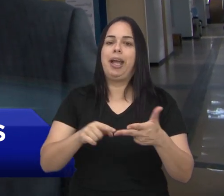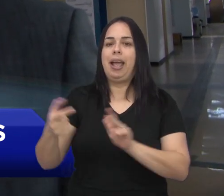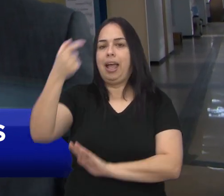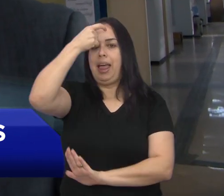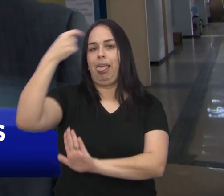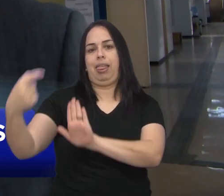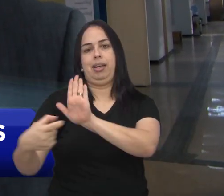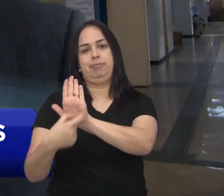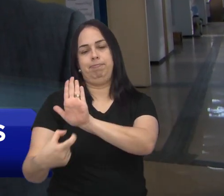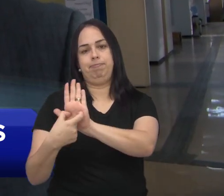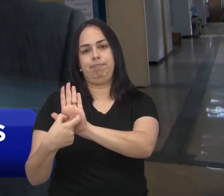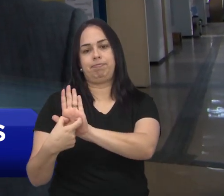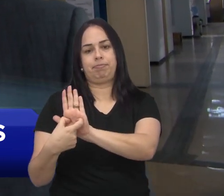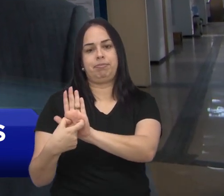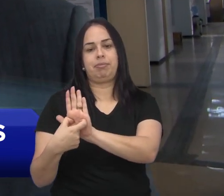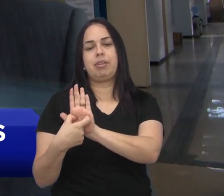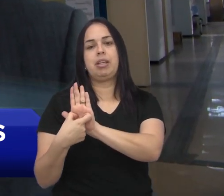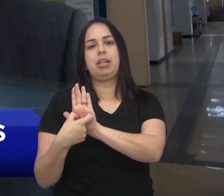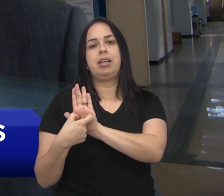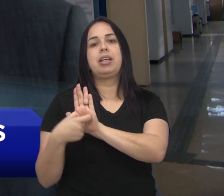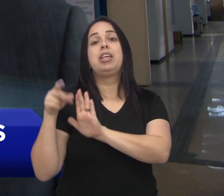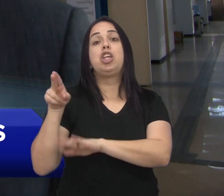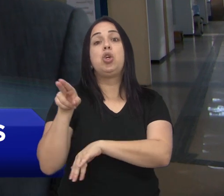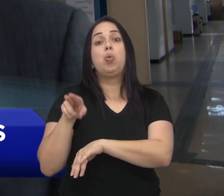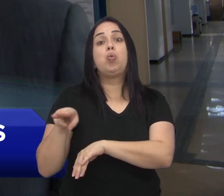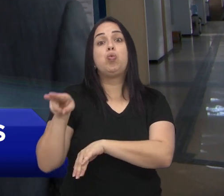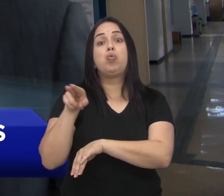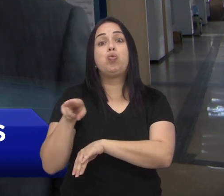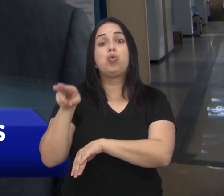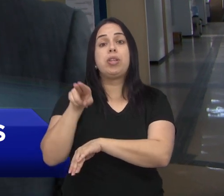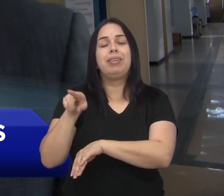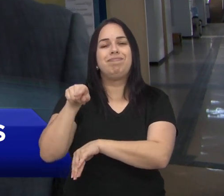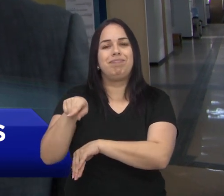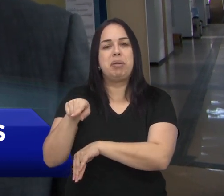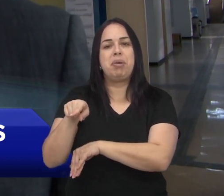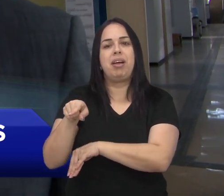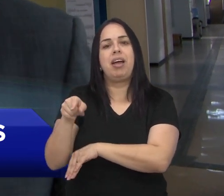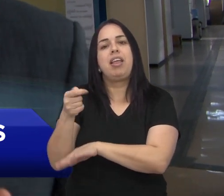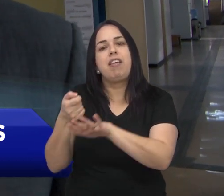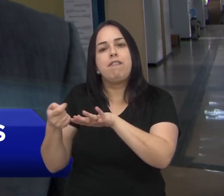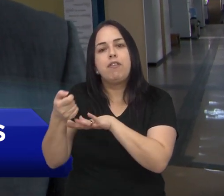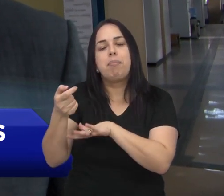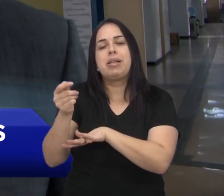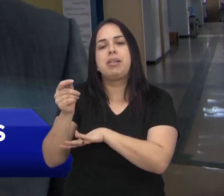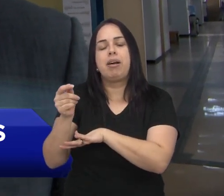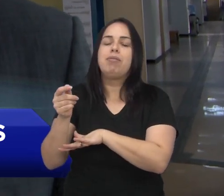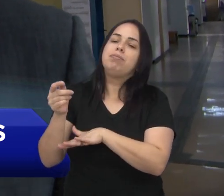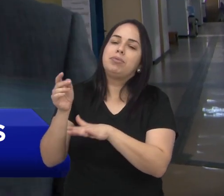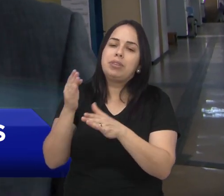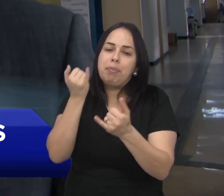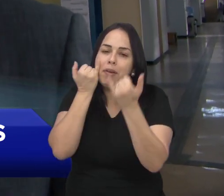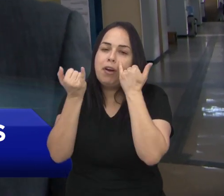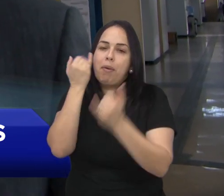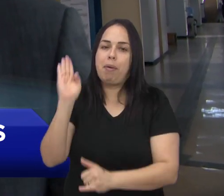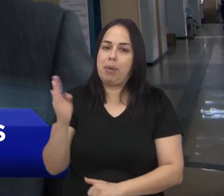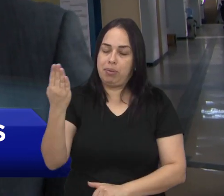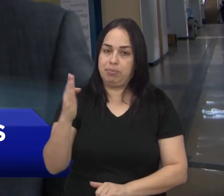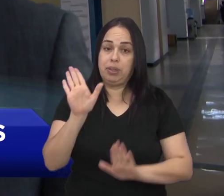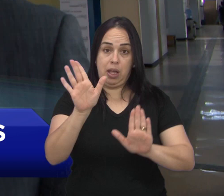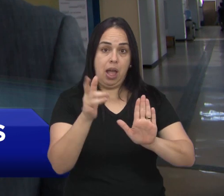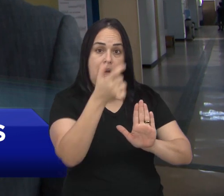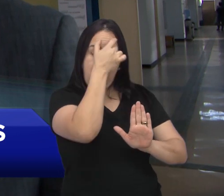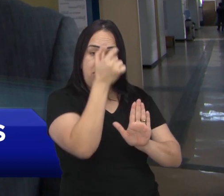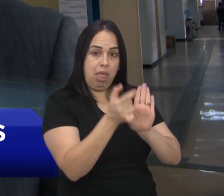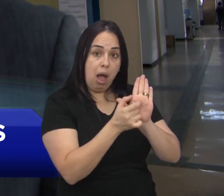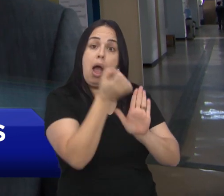a inteligência artificial, porque a inteligência artificial é que é utilizada para fazer a deepfake. A inteligência artificial por